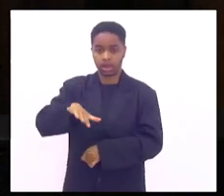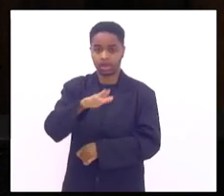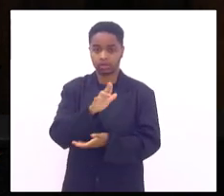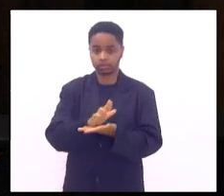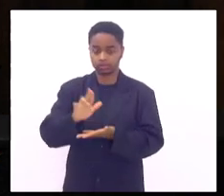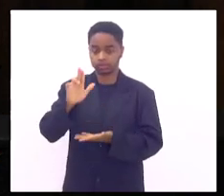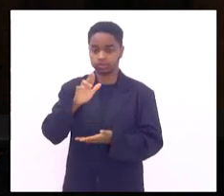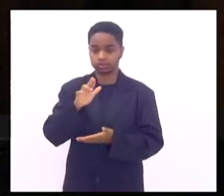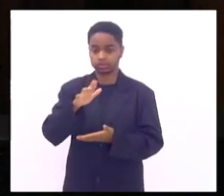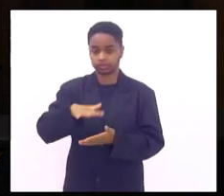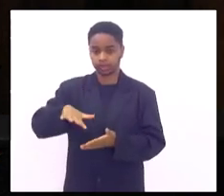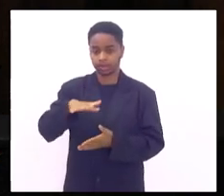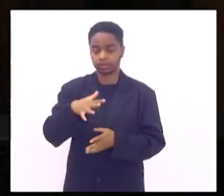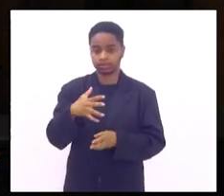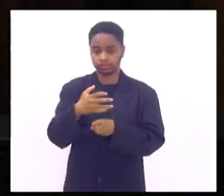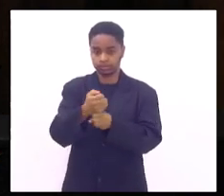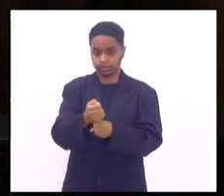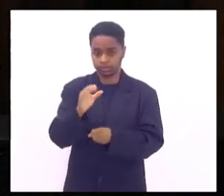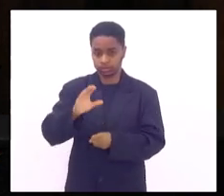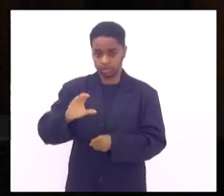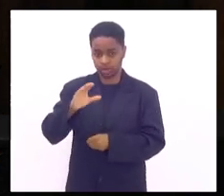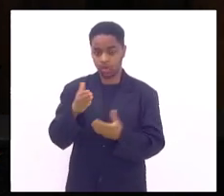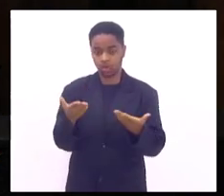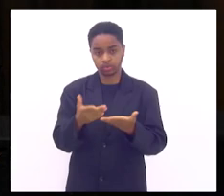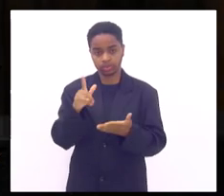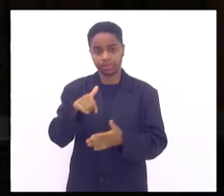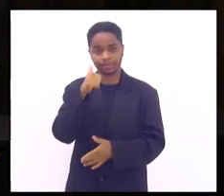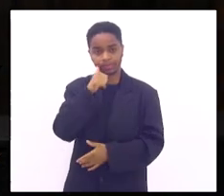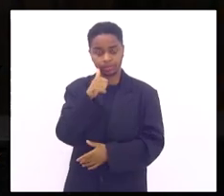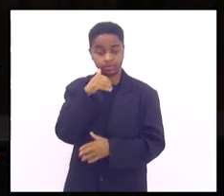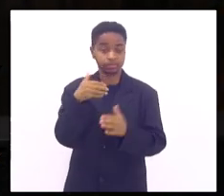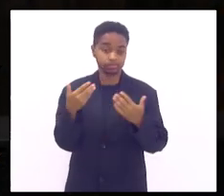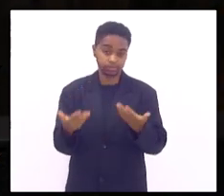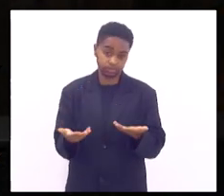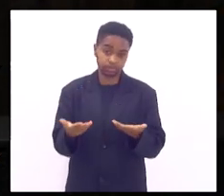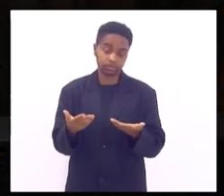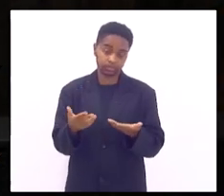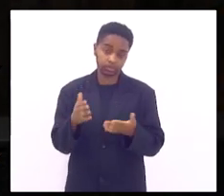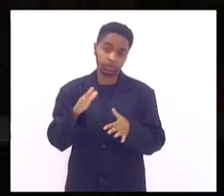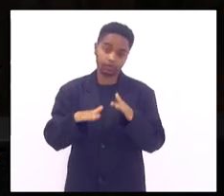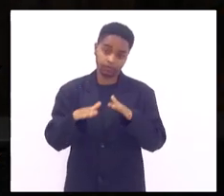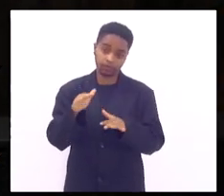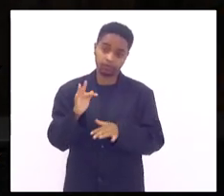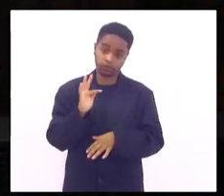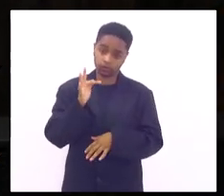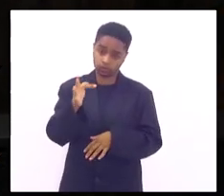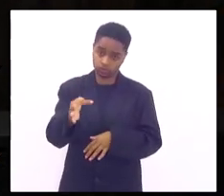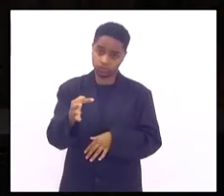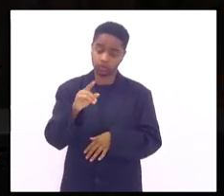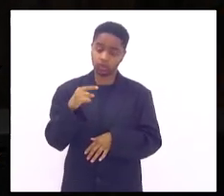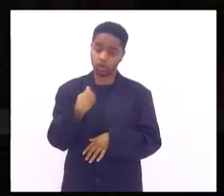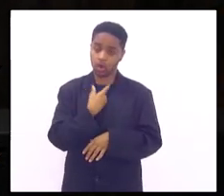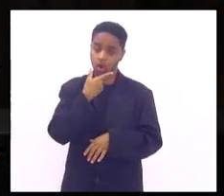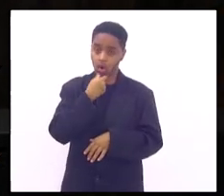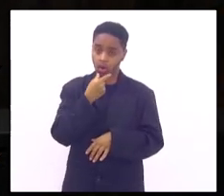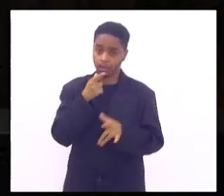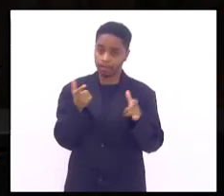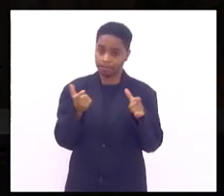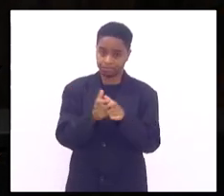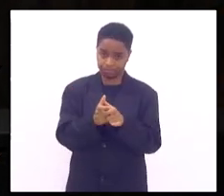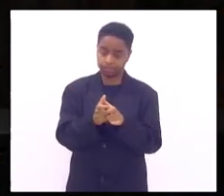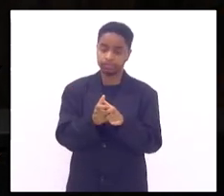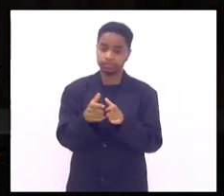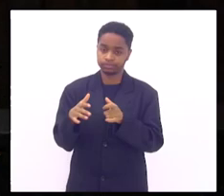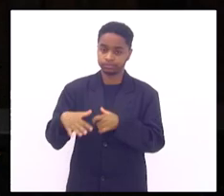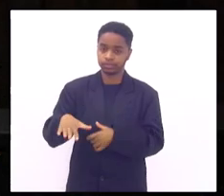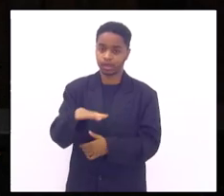hoje são mulheres. Então, provavelmente, muito em breve, na verdade, seremos minoria, né, no